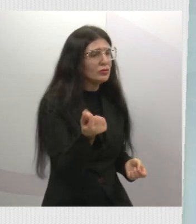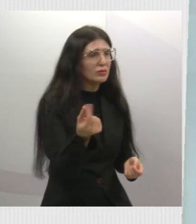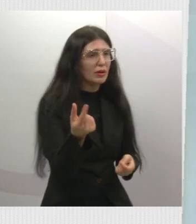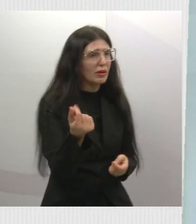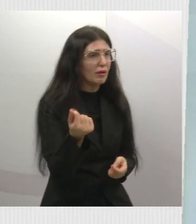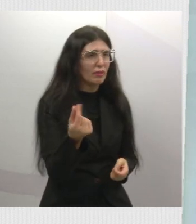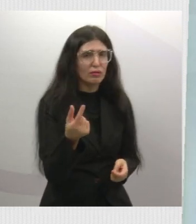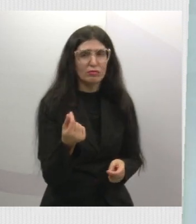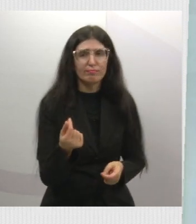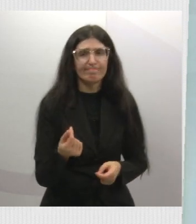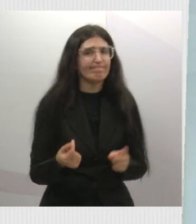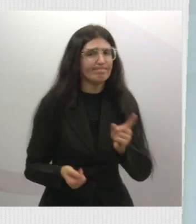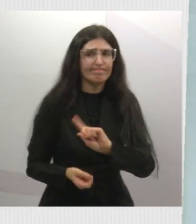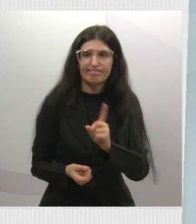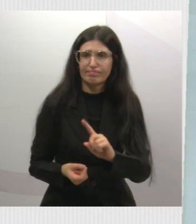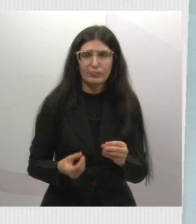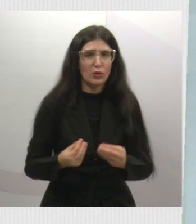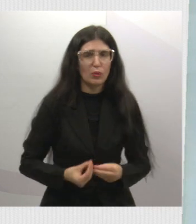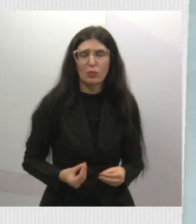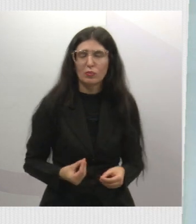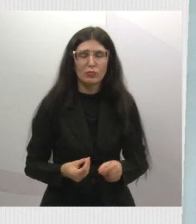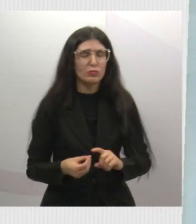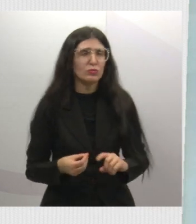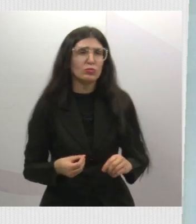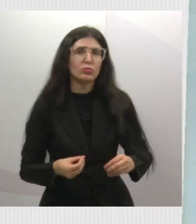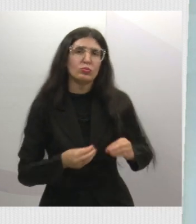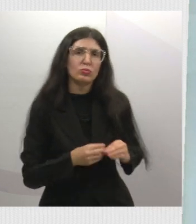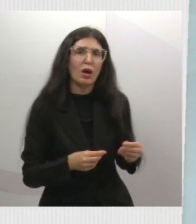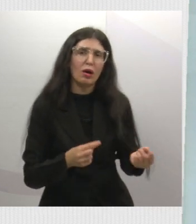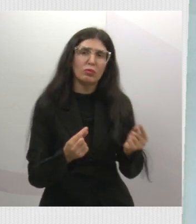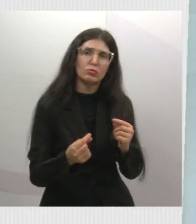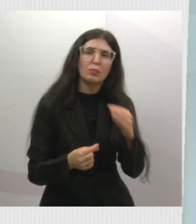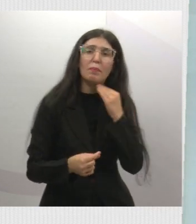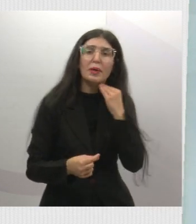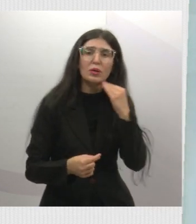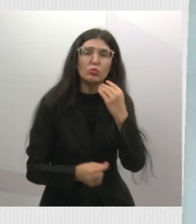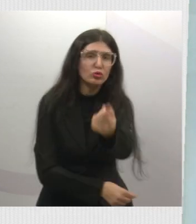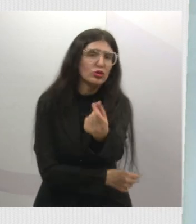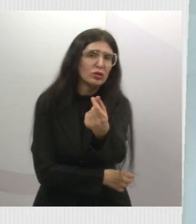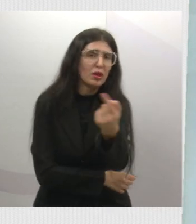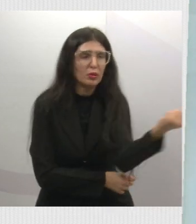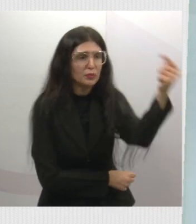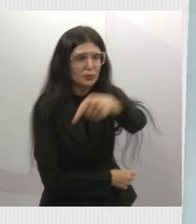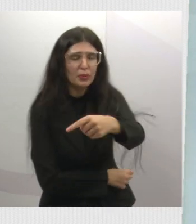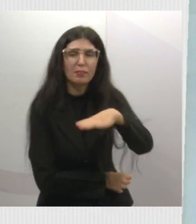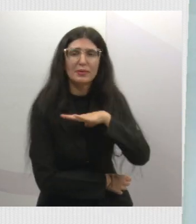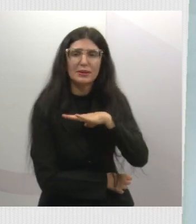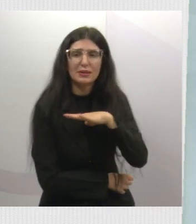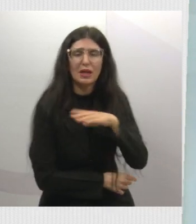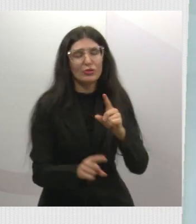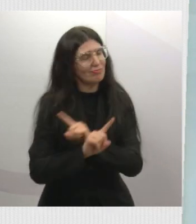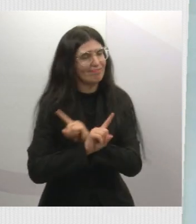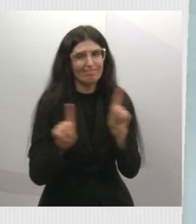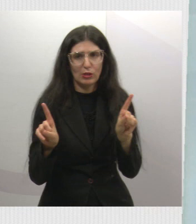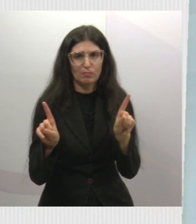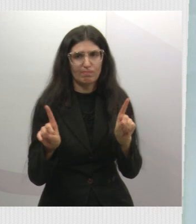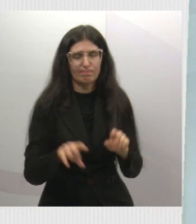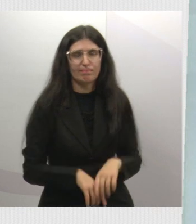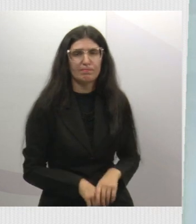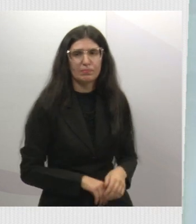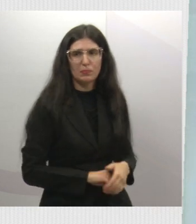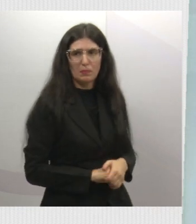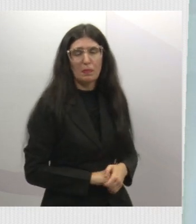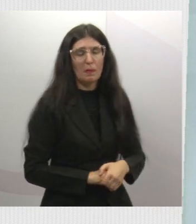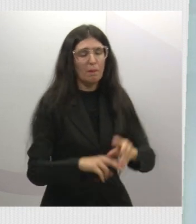tipo de investimento também nesse momento que estamos vivenciando agora também. Então, por isso que demonstra um valor bem